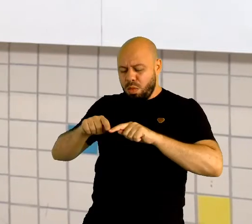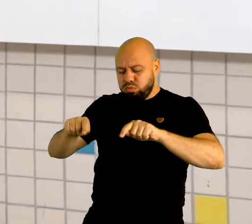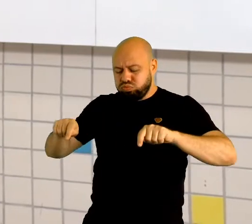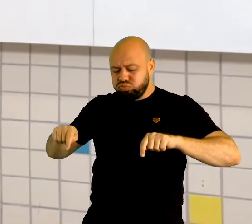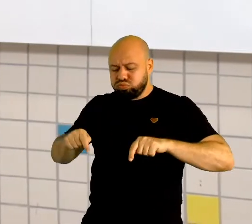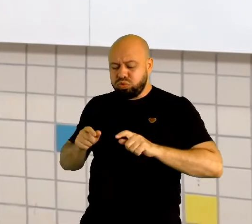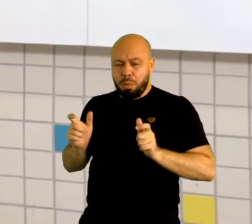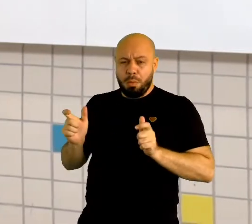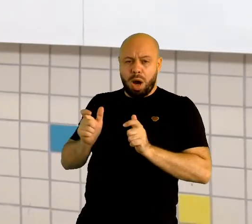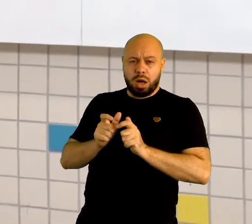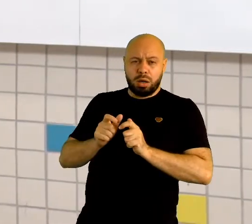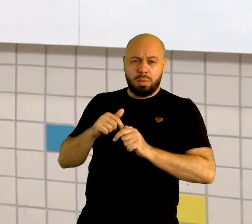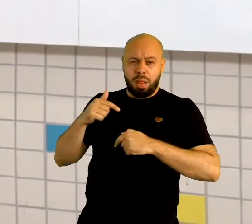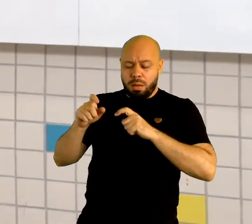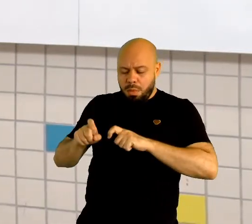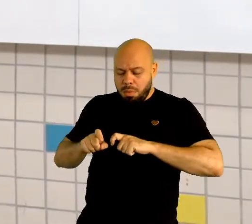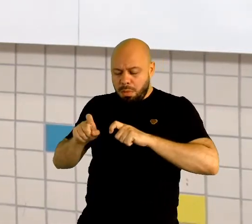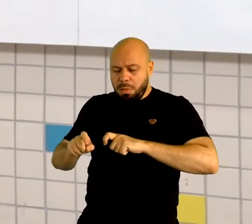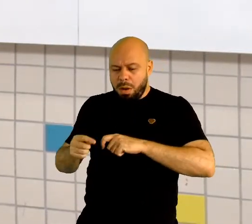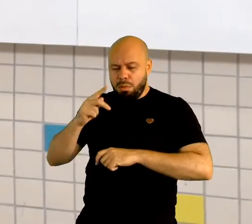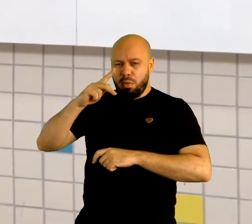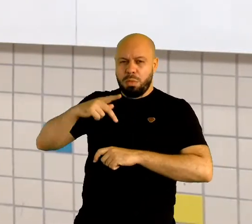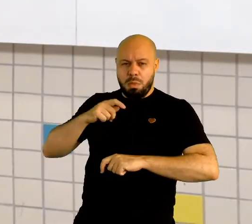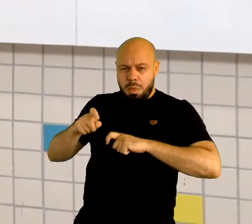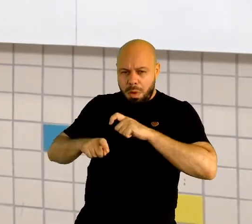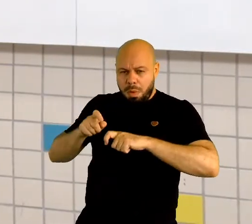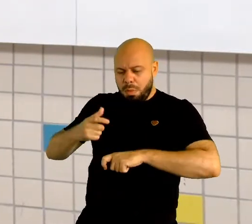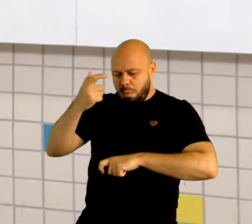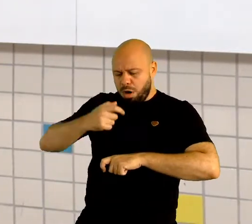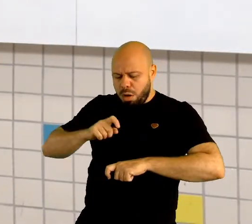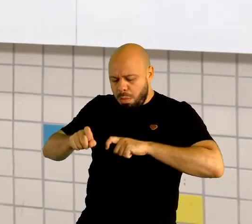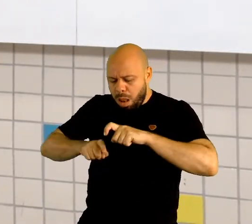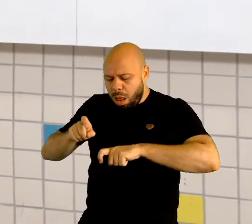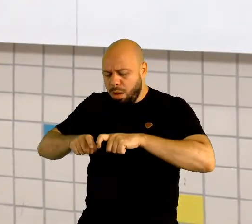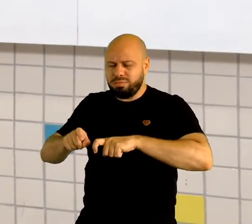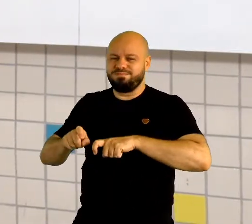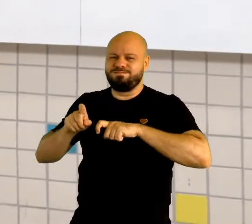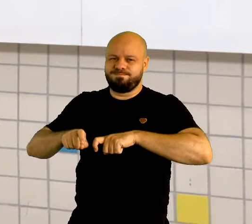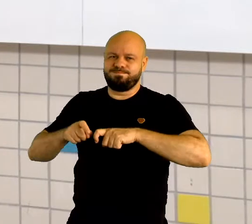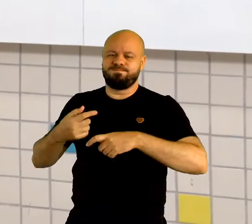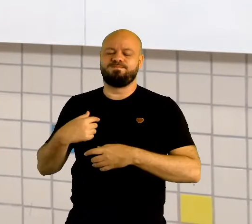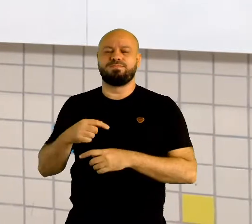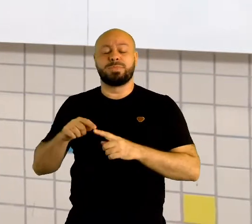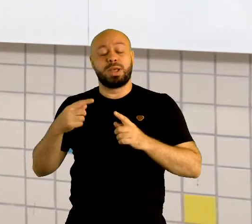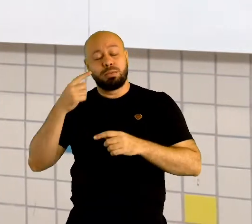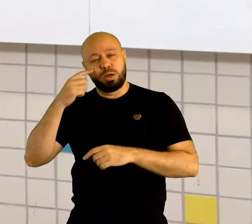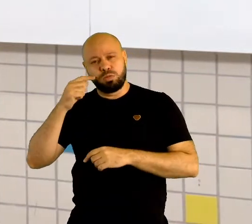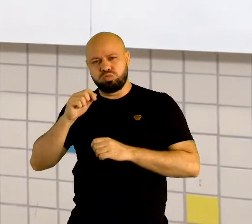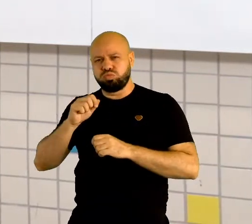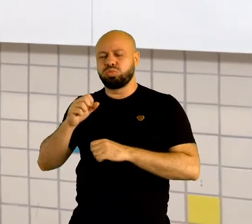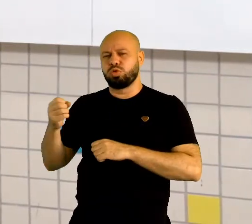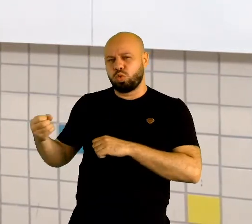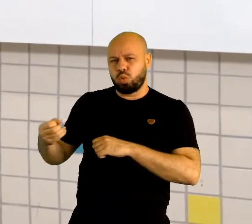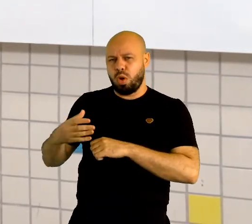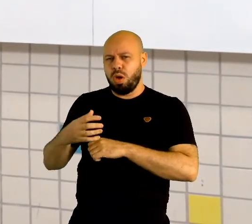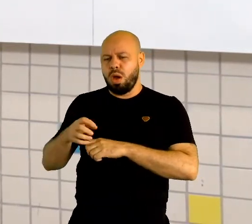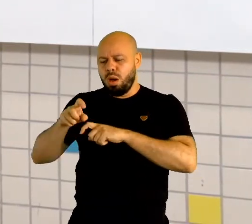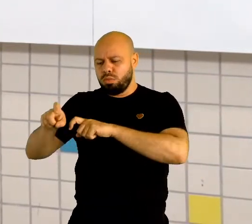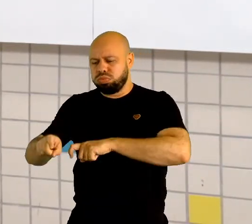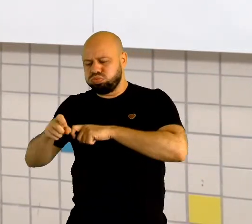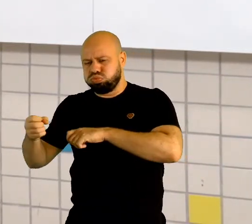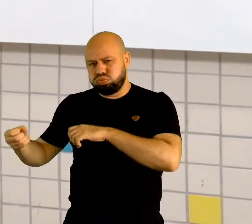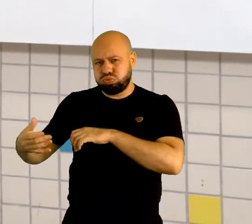menores. Também na agricultura moderna, eles costumam produzir ali um